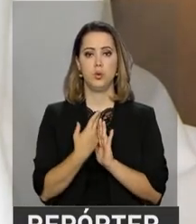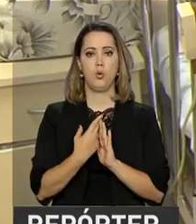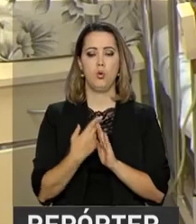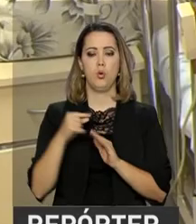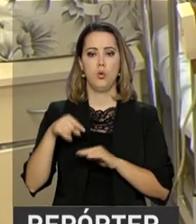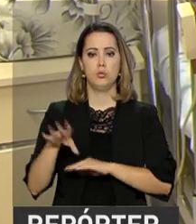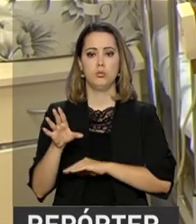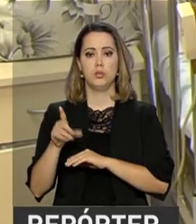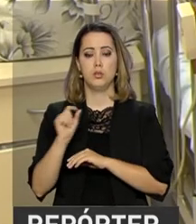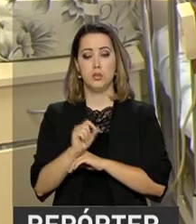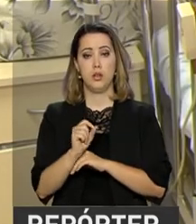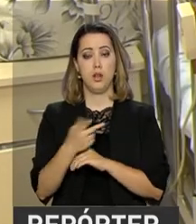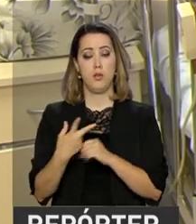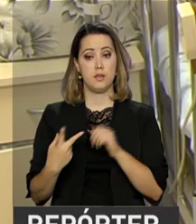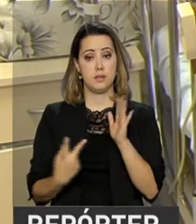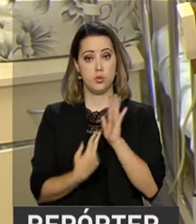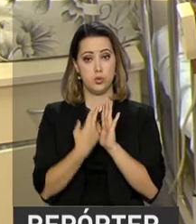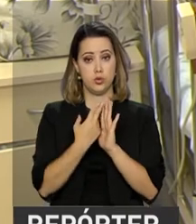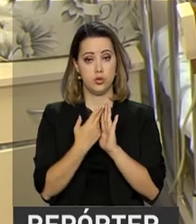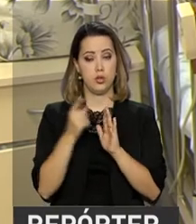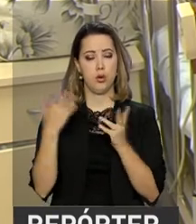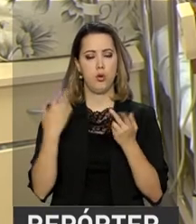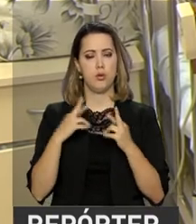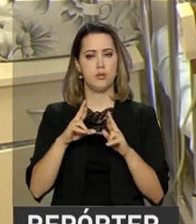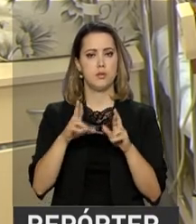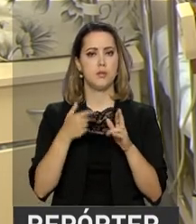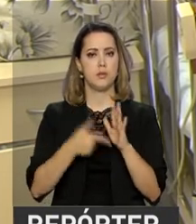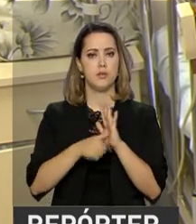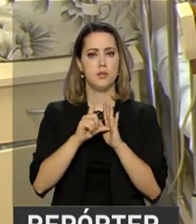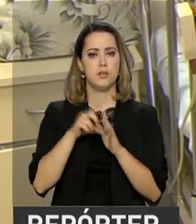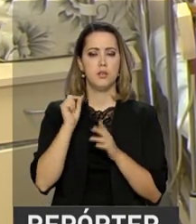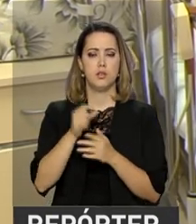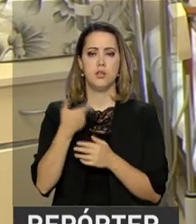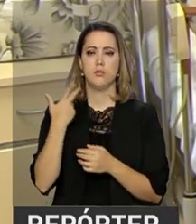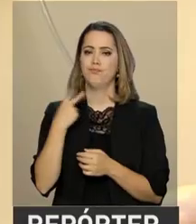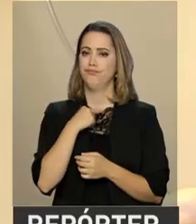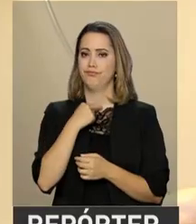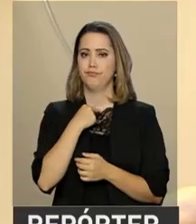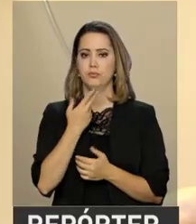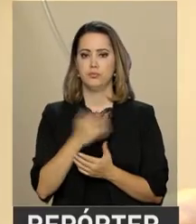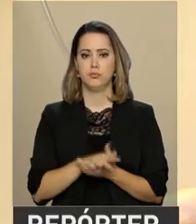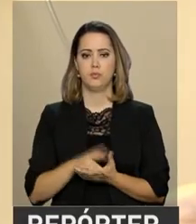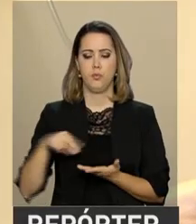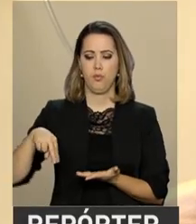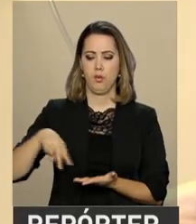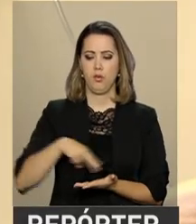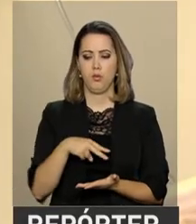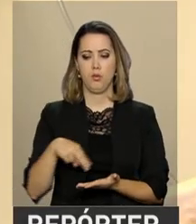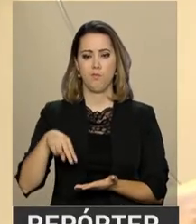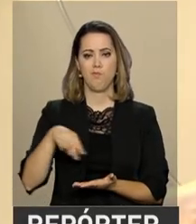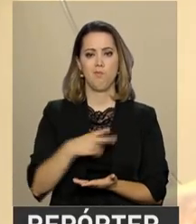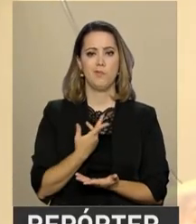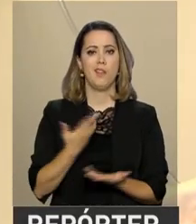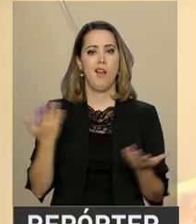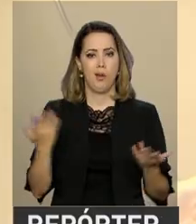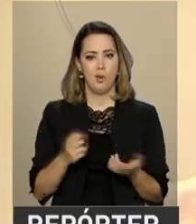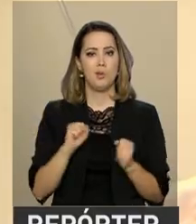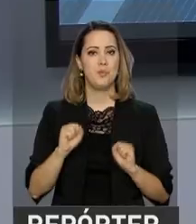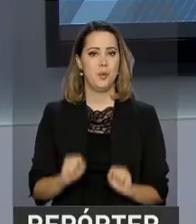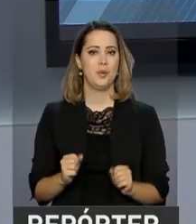dona maria espera agora a realizar o que antes parecia impossível andar andar agora vou andar se deus